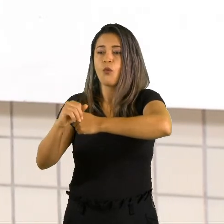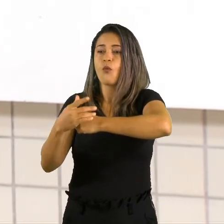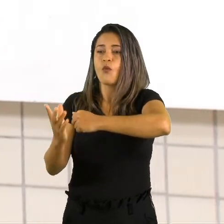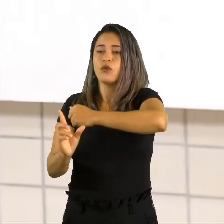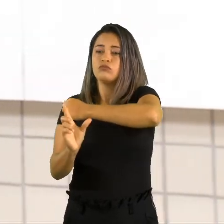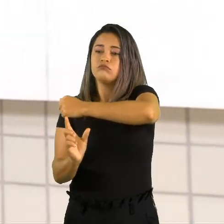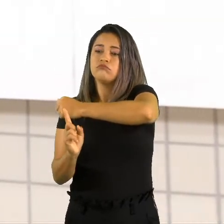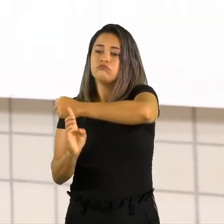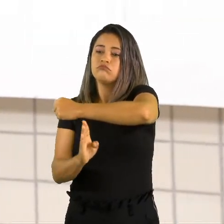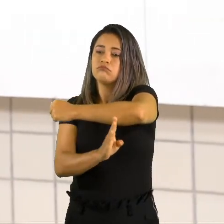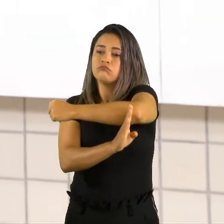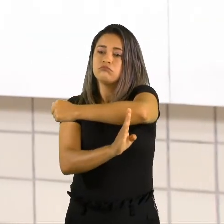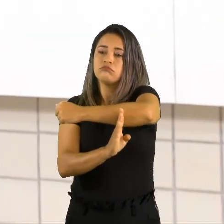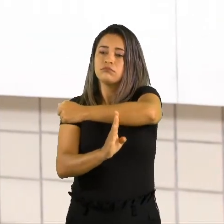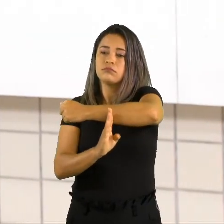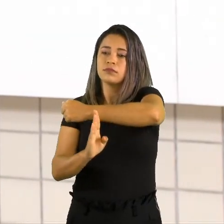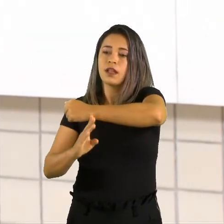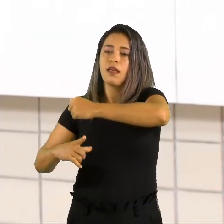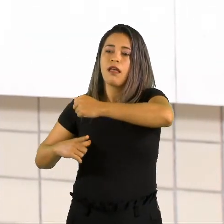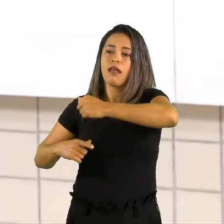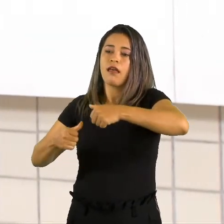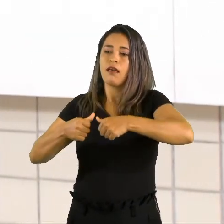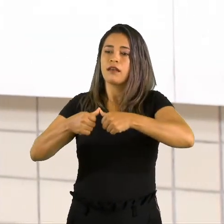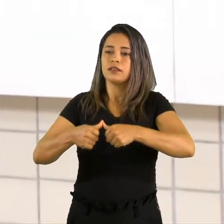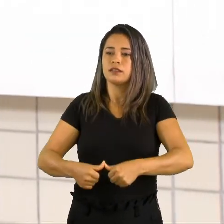desses números vai estar quem? O